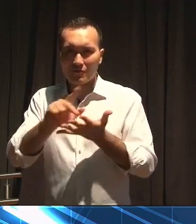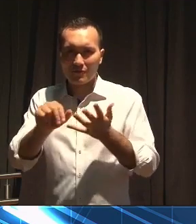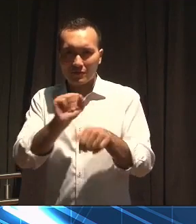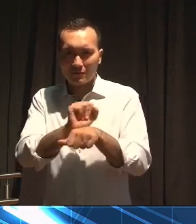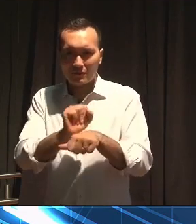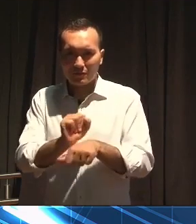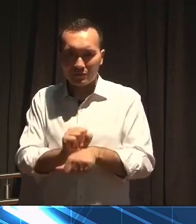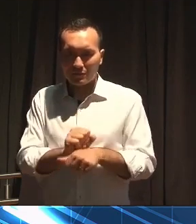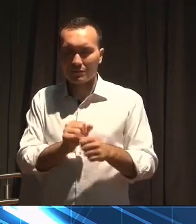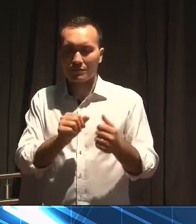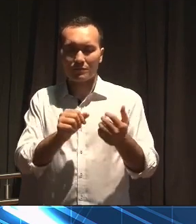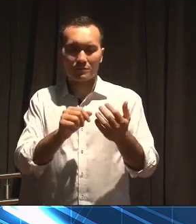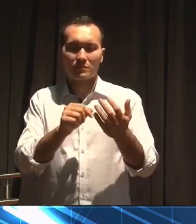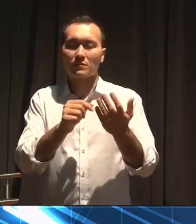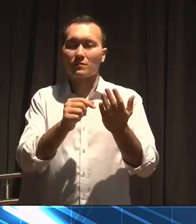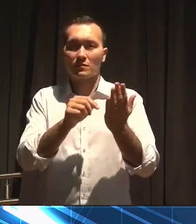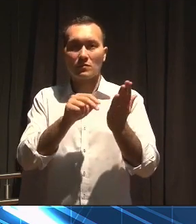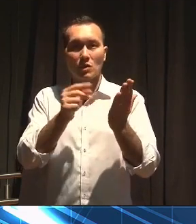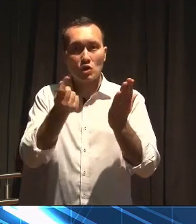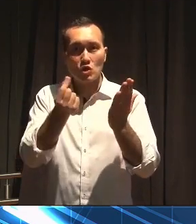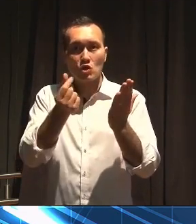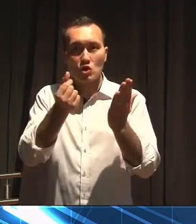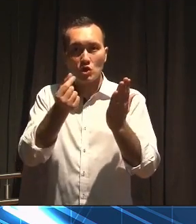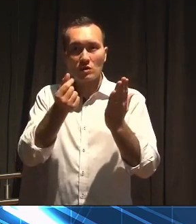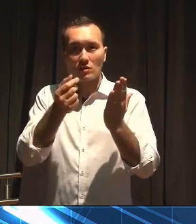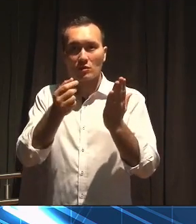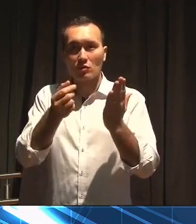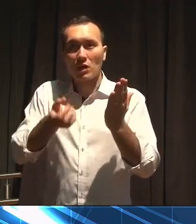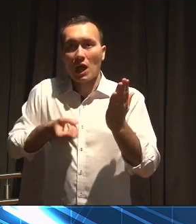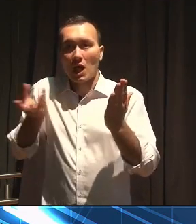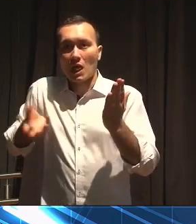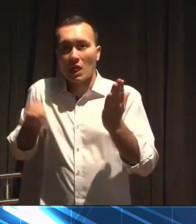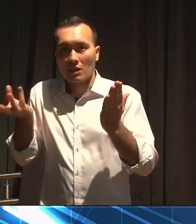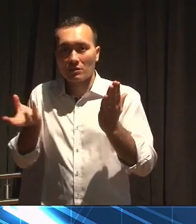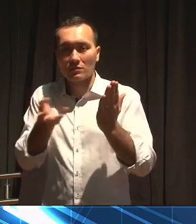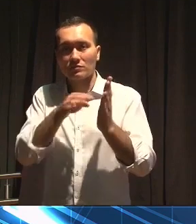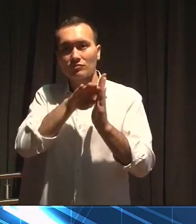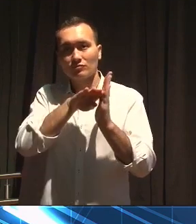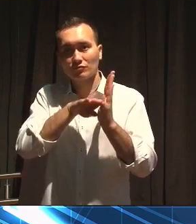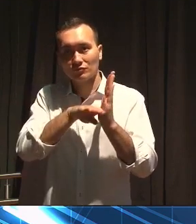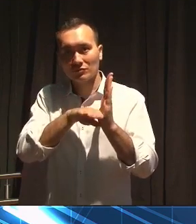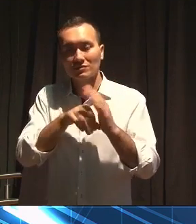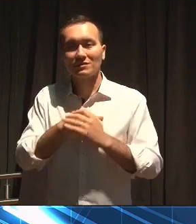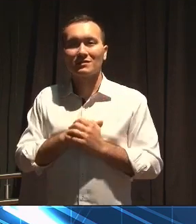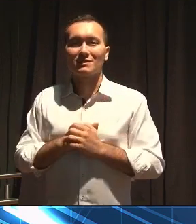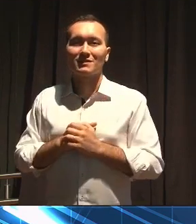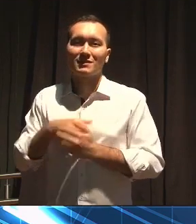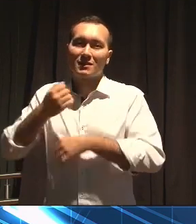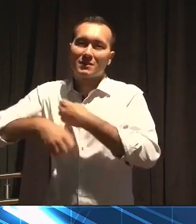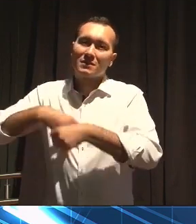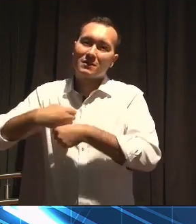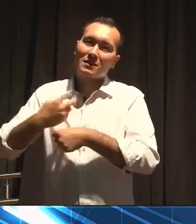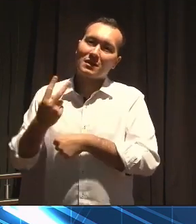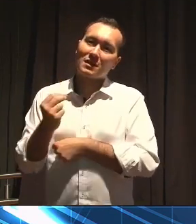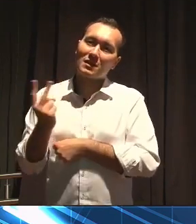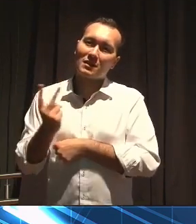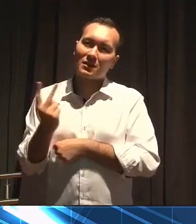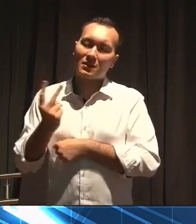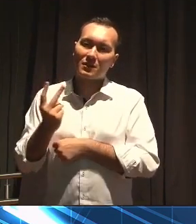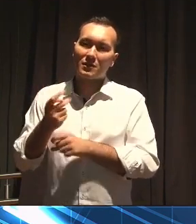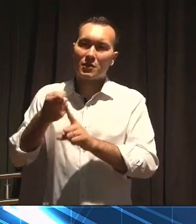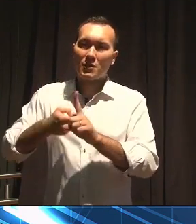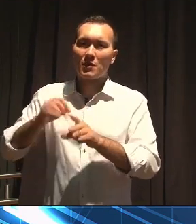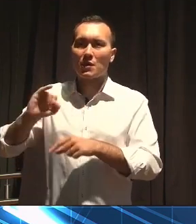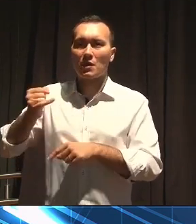subir aos pouquinhos de novo. Mas em junho de 2022, nós conseguimos chegar num número ali de